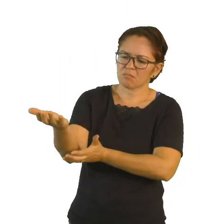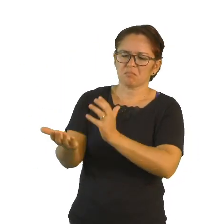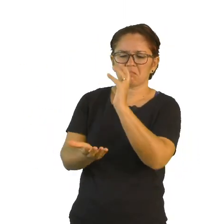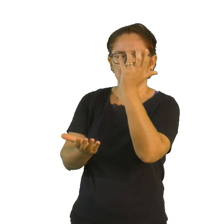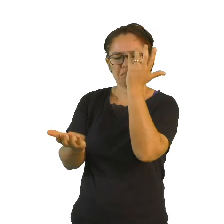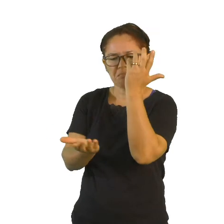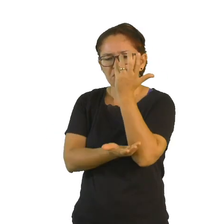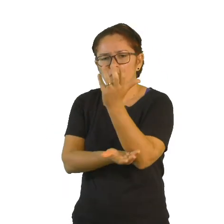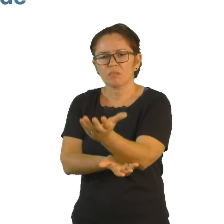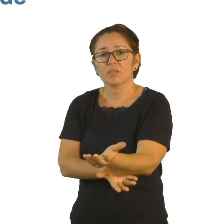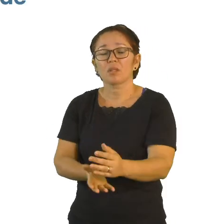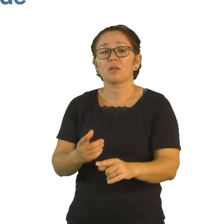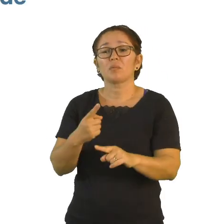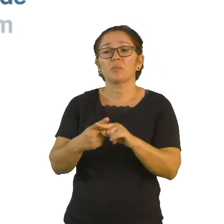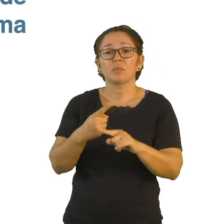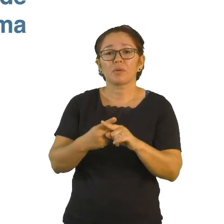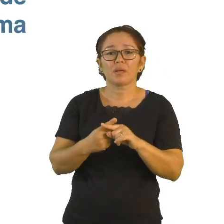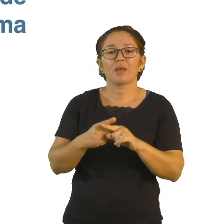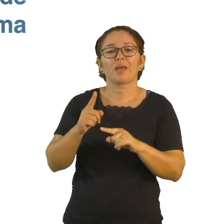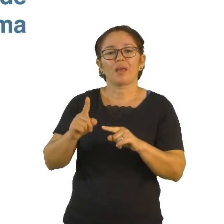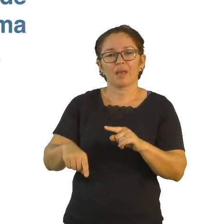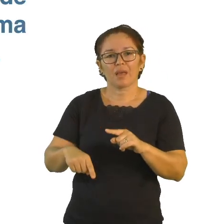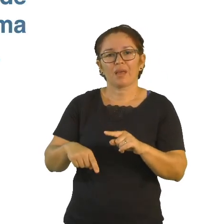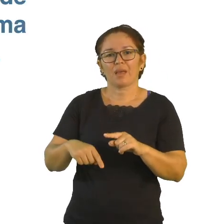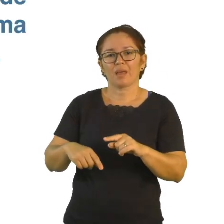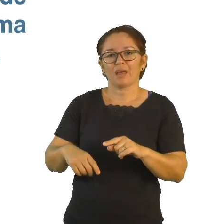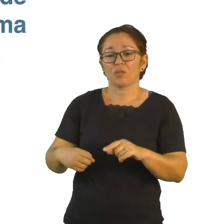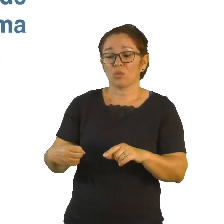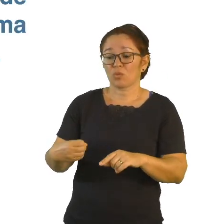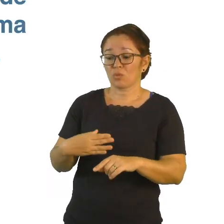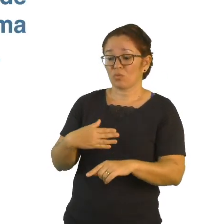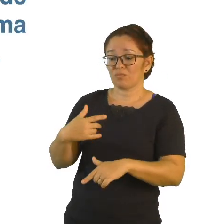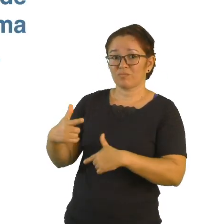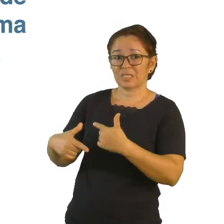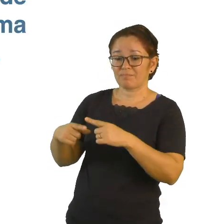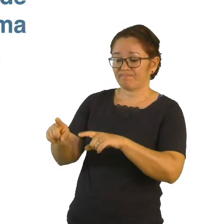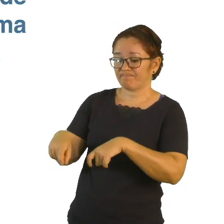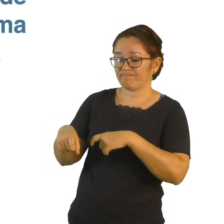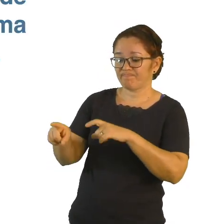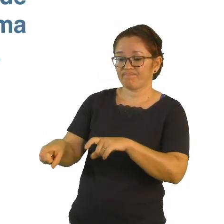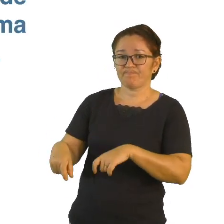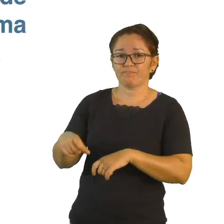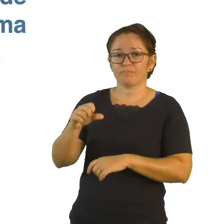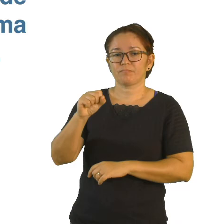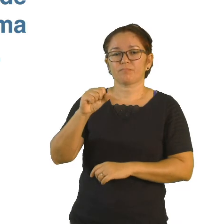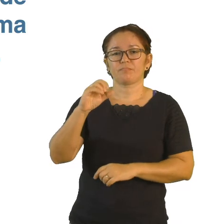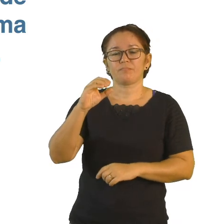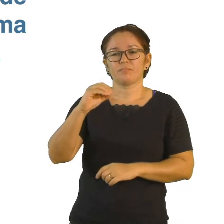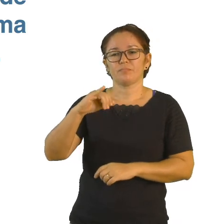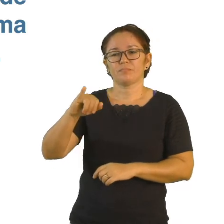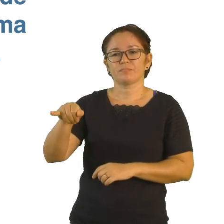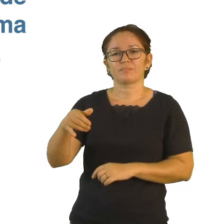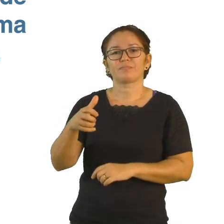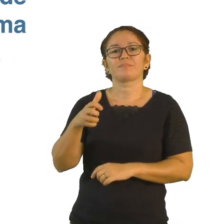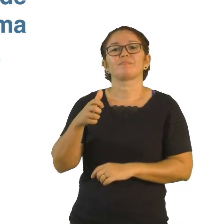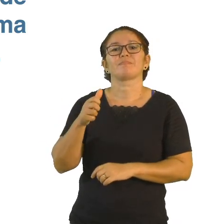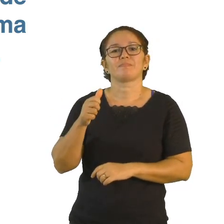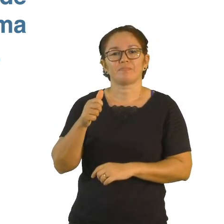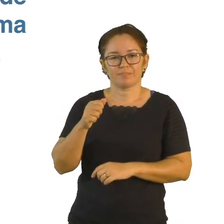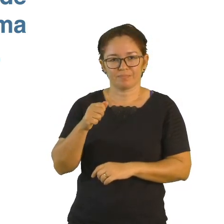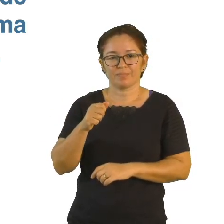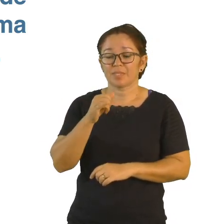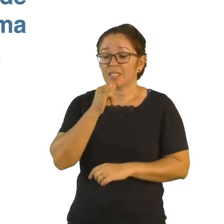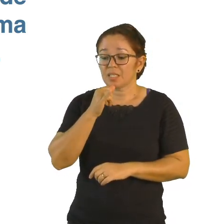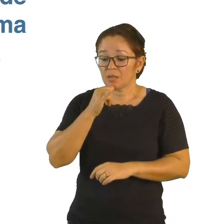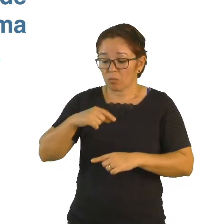refere às áreas de cultivo de soja, de grandes plantações, de grandes monoculturas, ou seja,